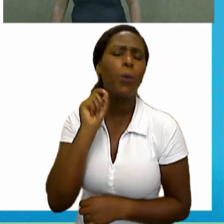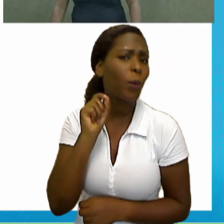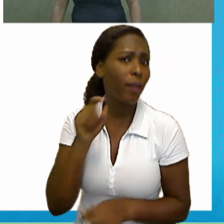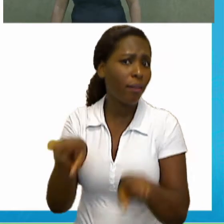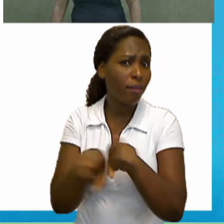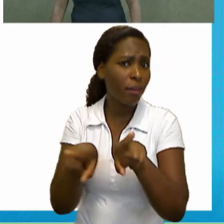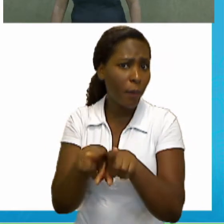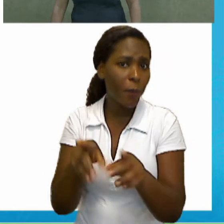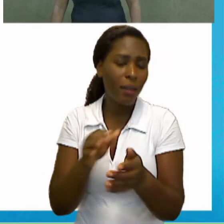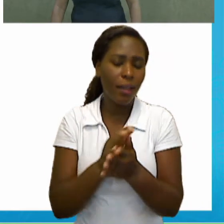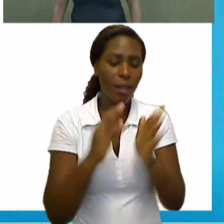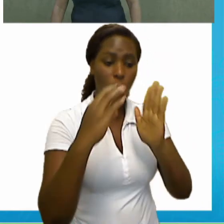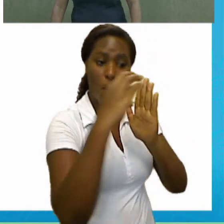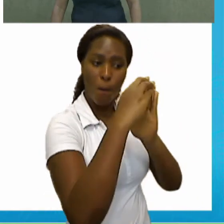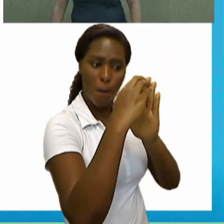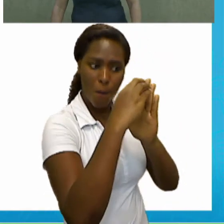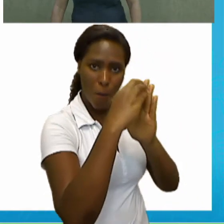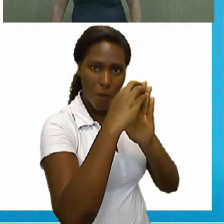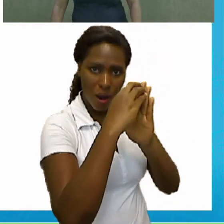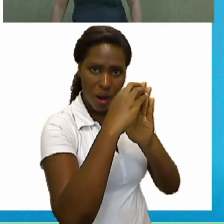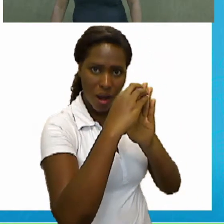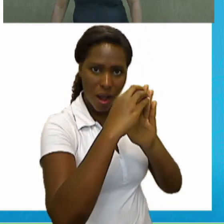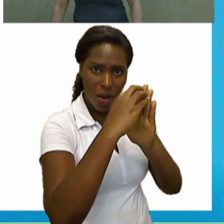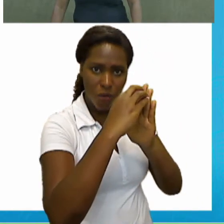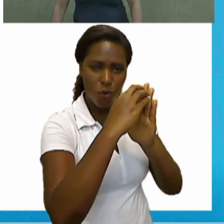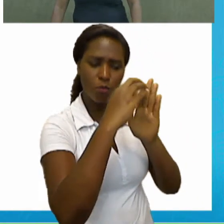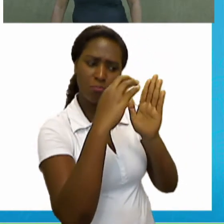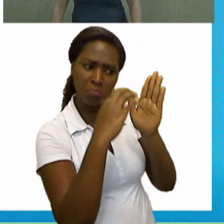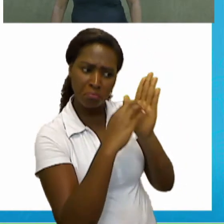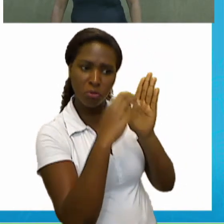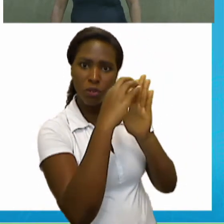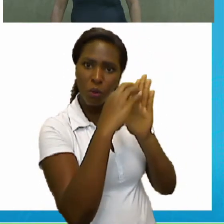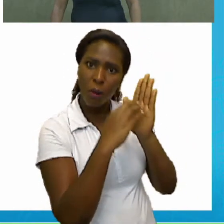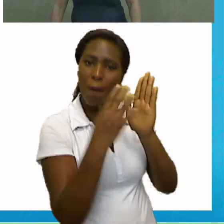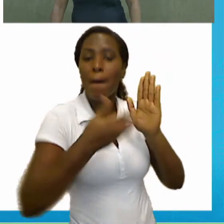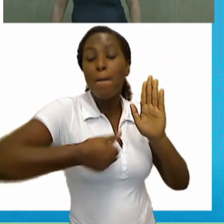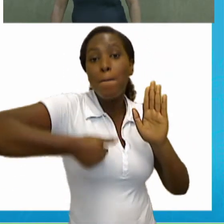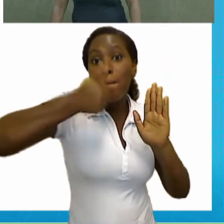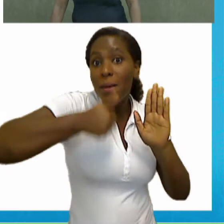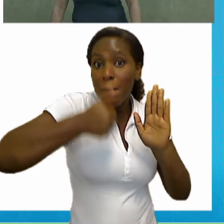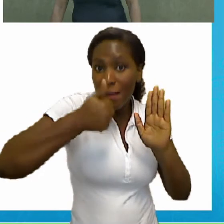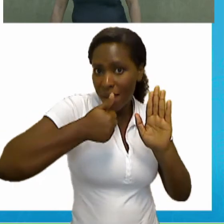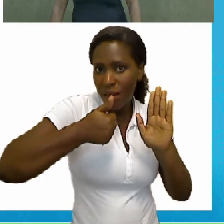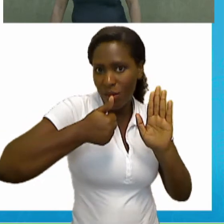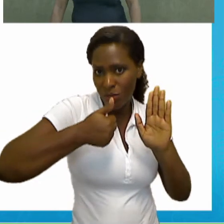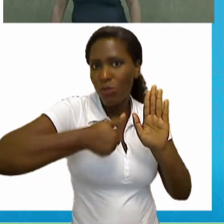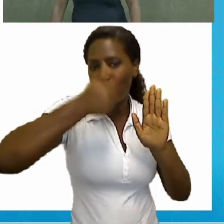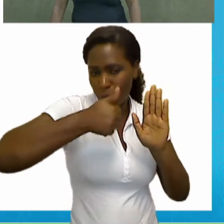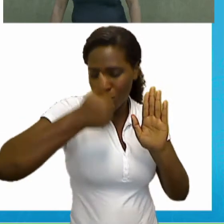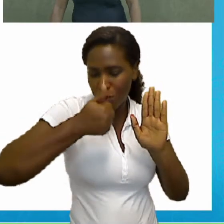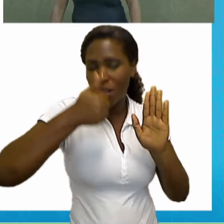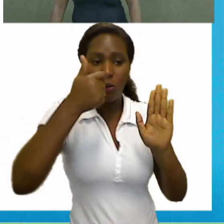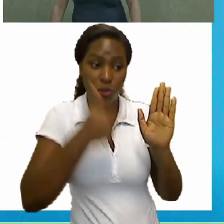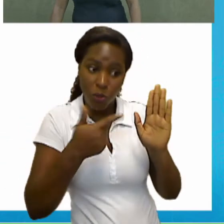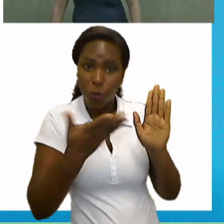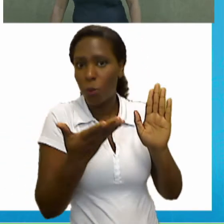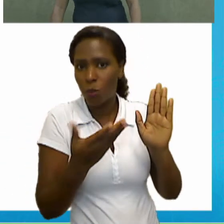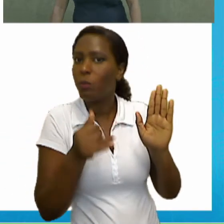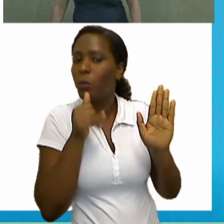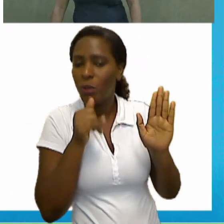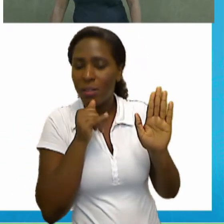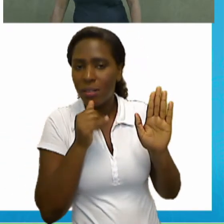do texto jornalísticos, os quais devem conter as informações mais importantes que